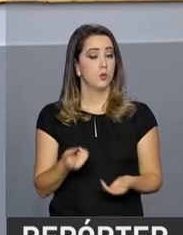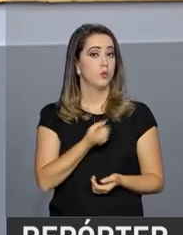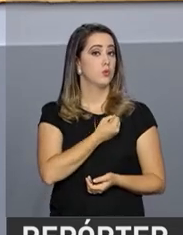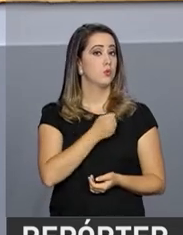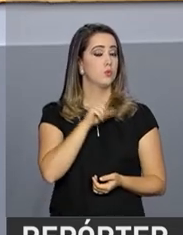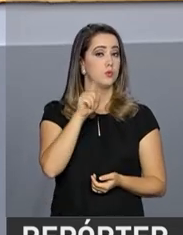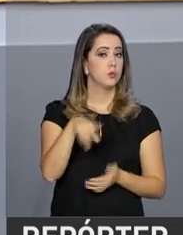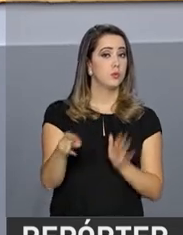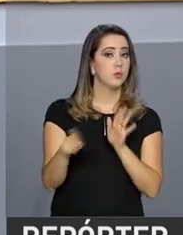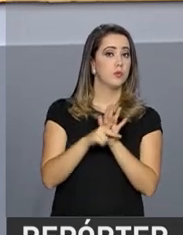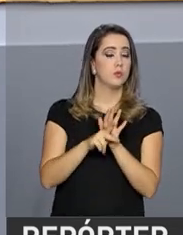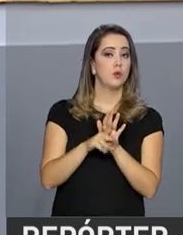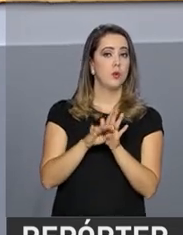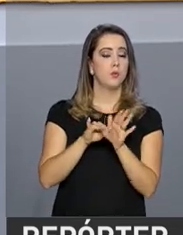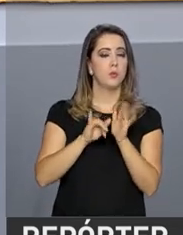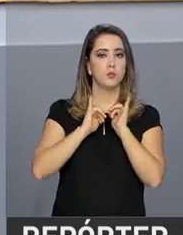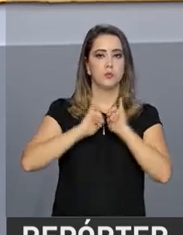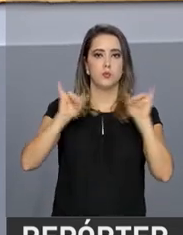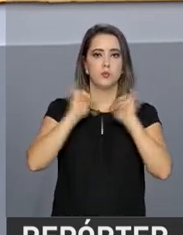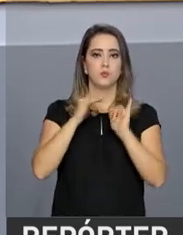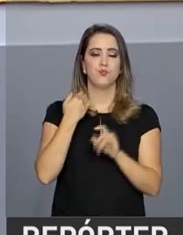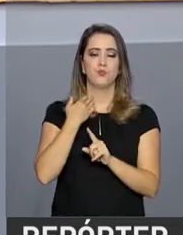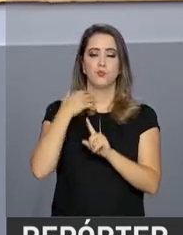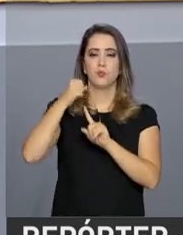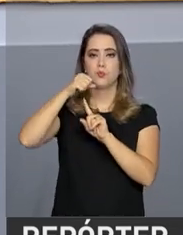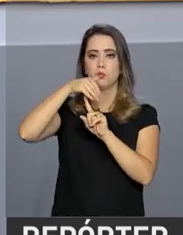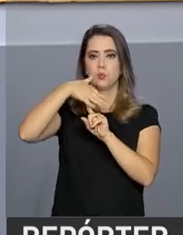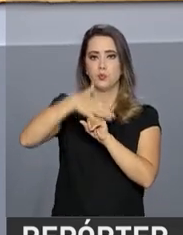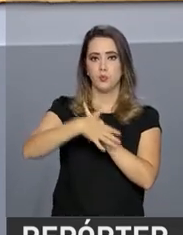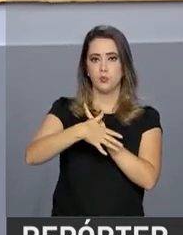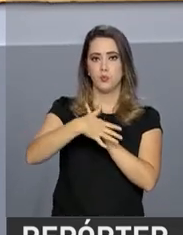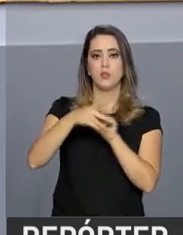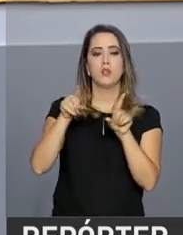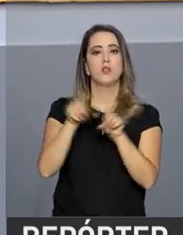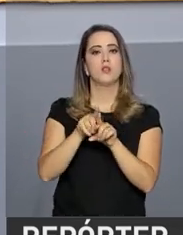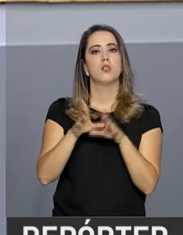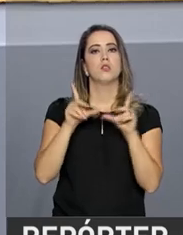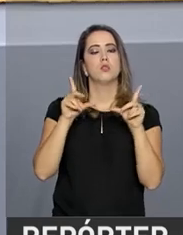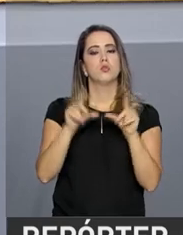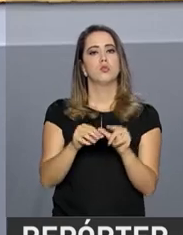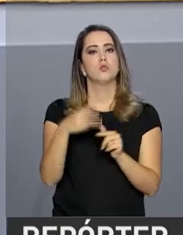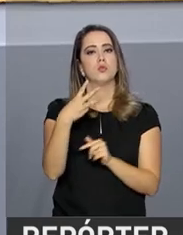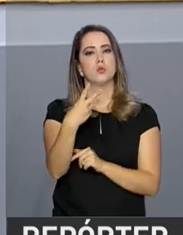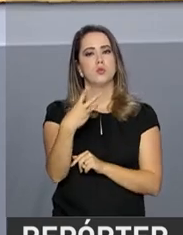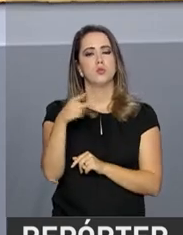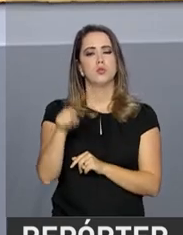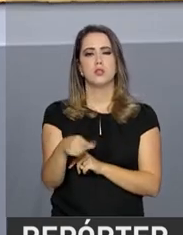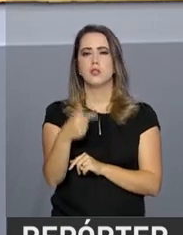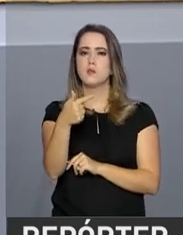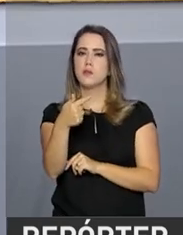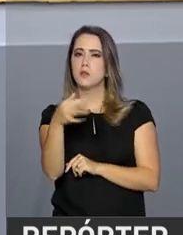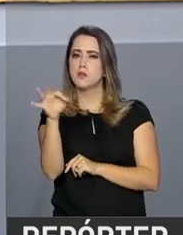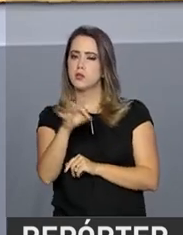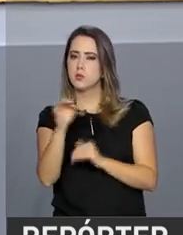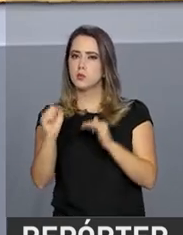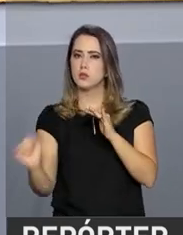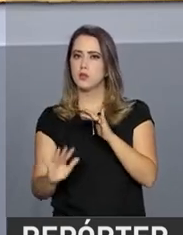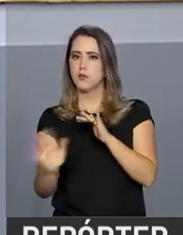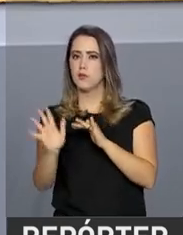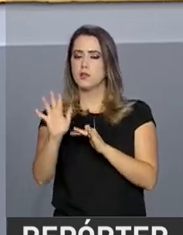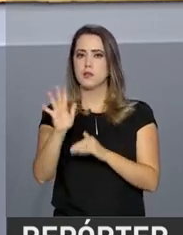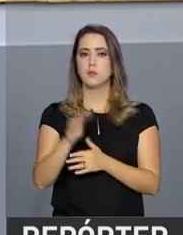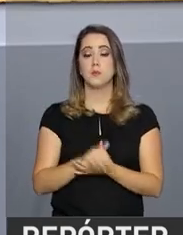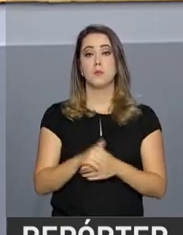números estão no boletim focus do banco central a estimativa de inflação caiu novamente agora para 3,7 por